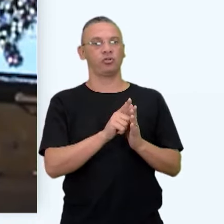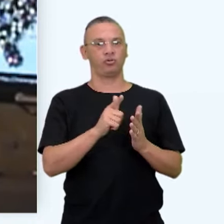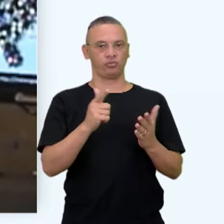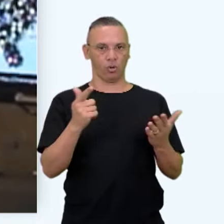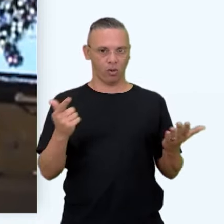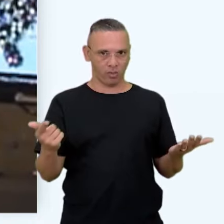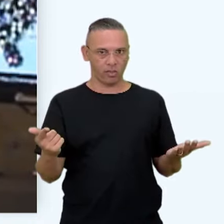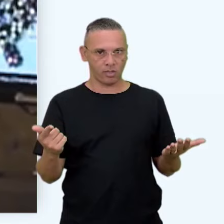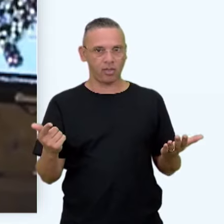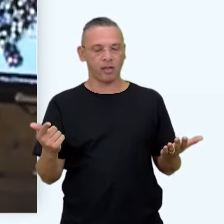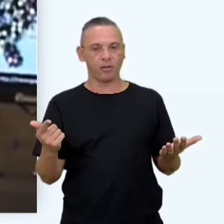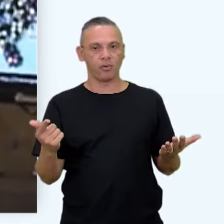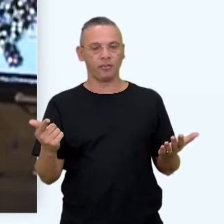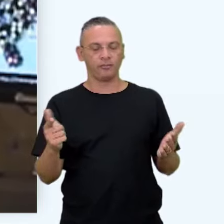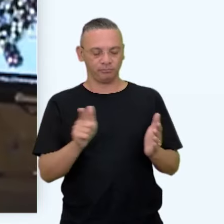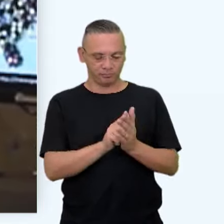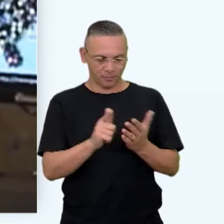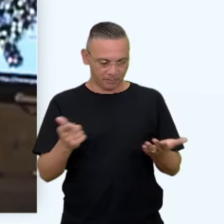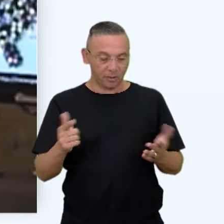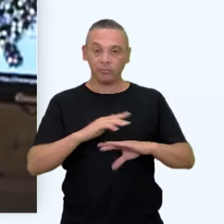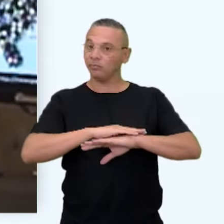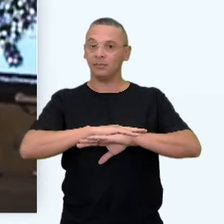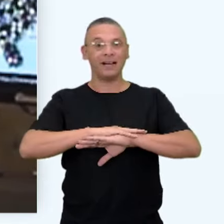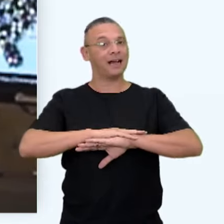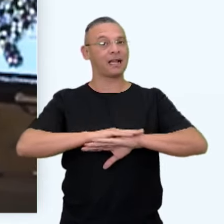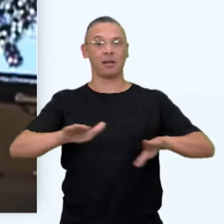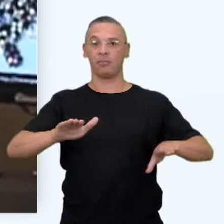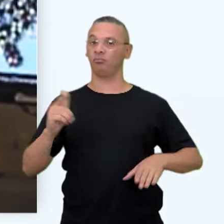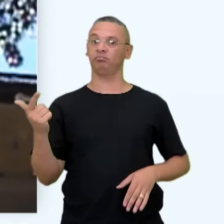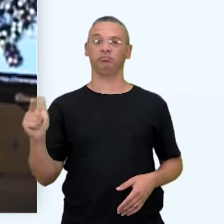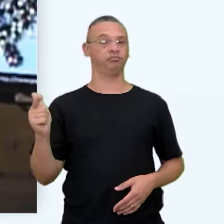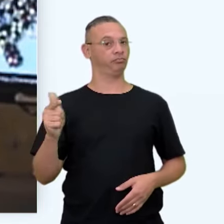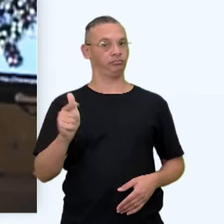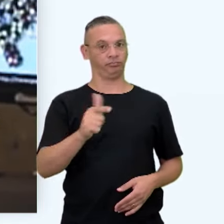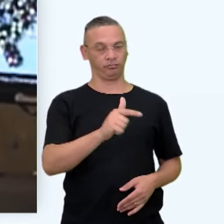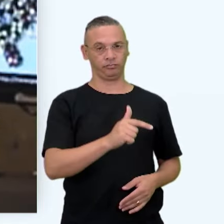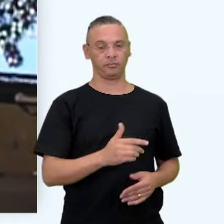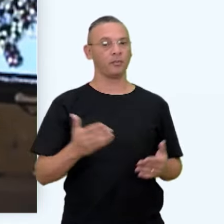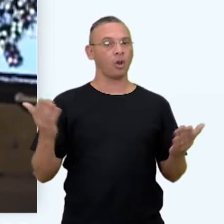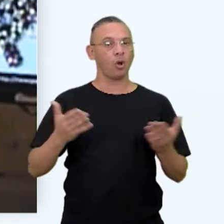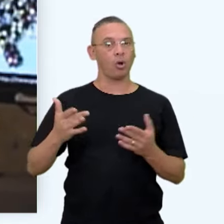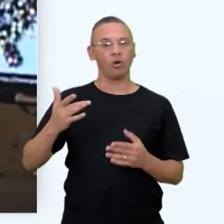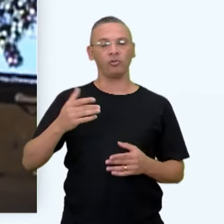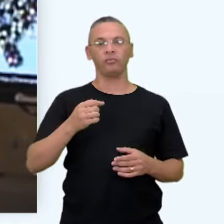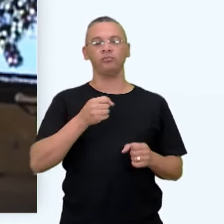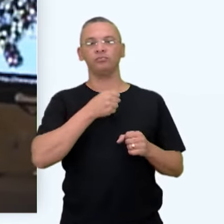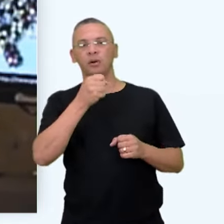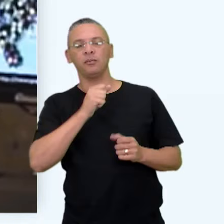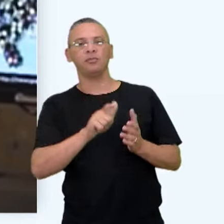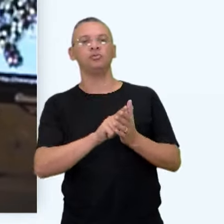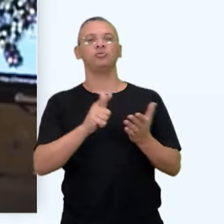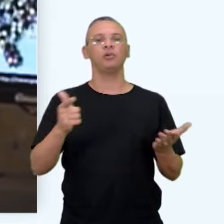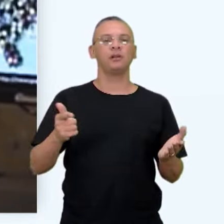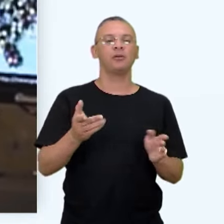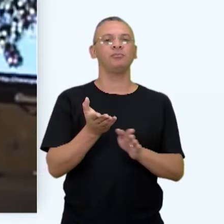só em papel já acabou. Ou seja, o jornal hoje ele já é um híbrido de